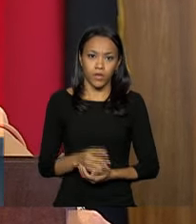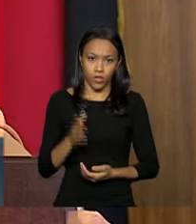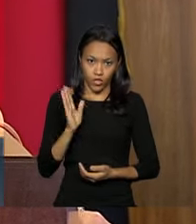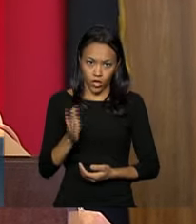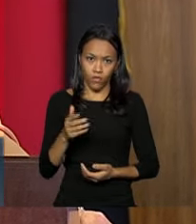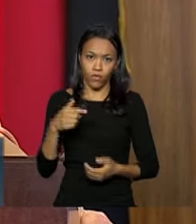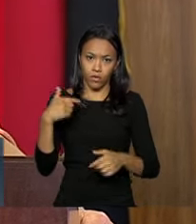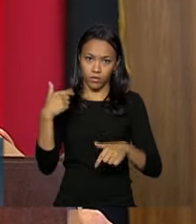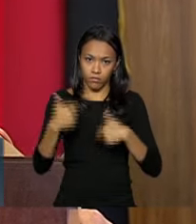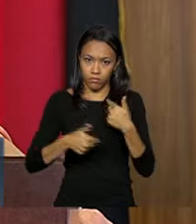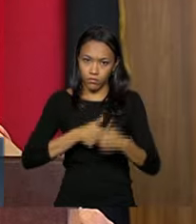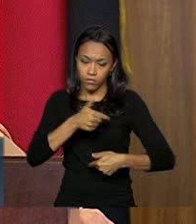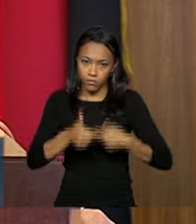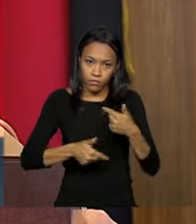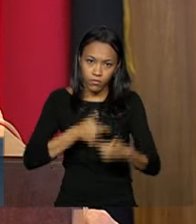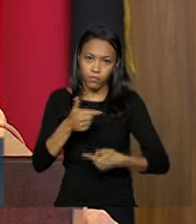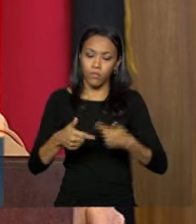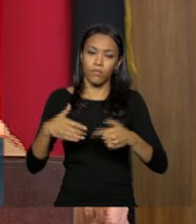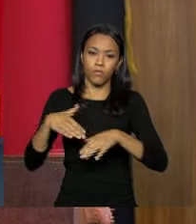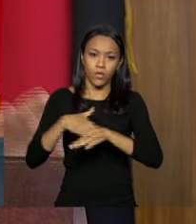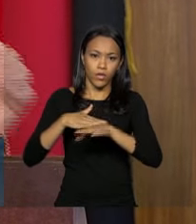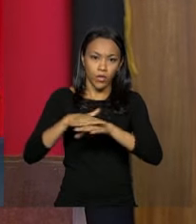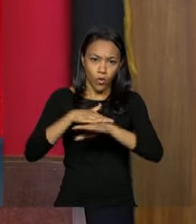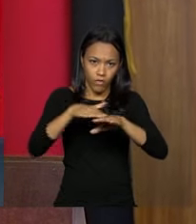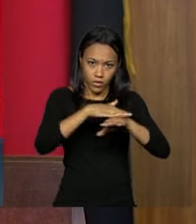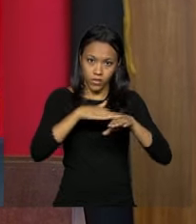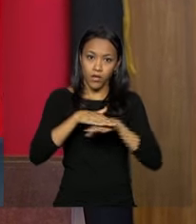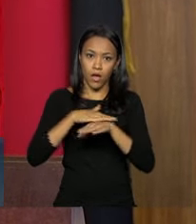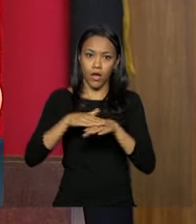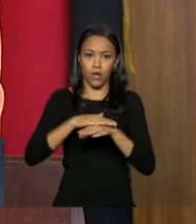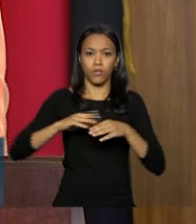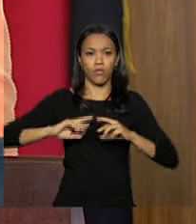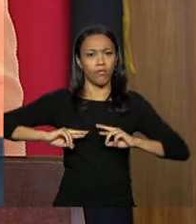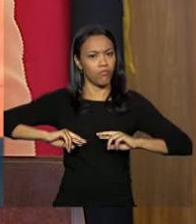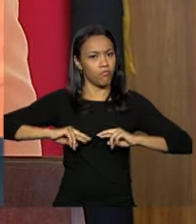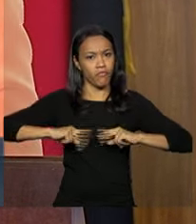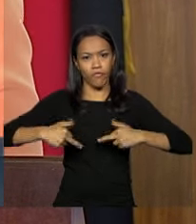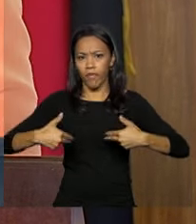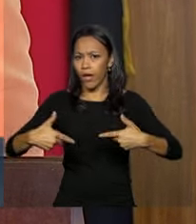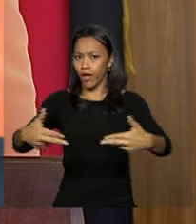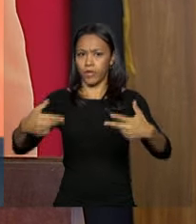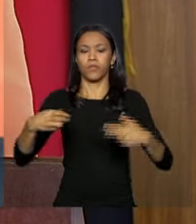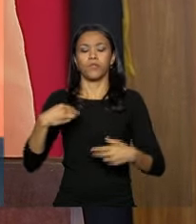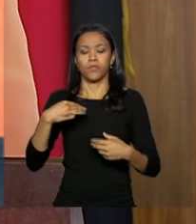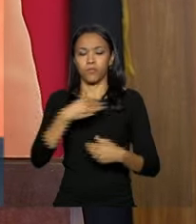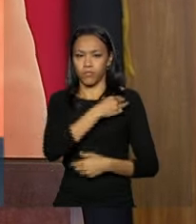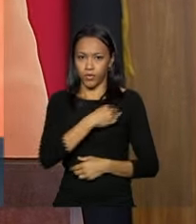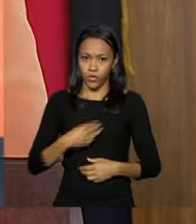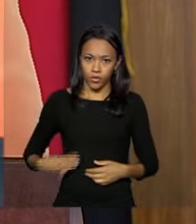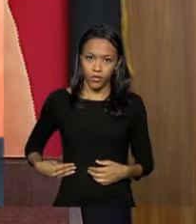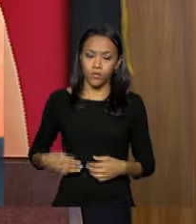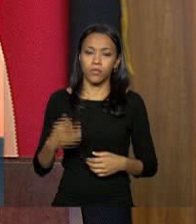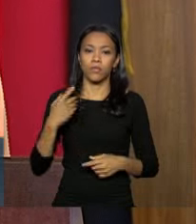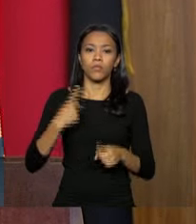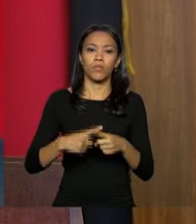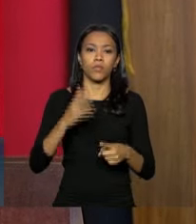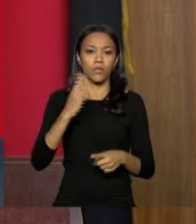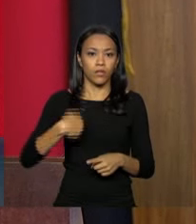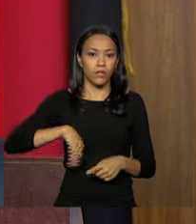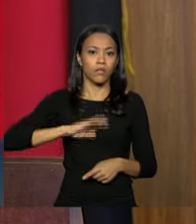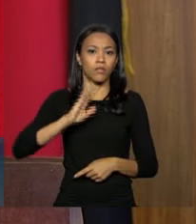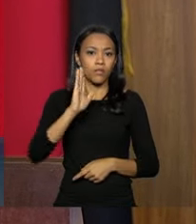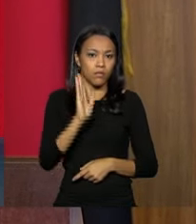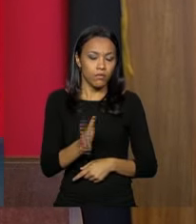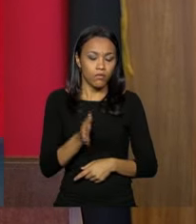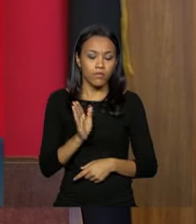trabalhado e discutido pelos ministros vai ser examinado em conjunto, porque queremos já